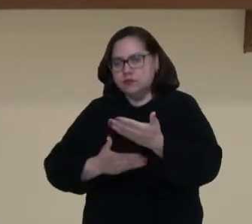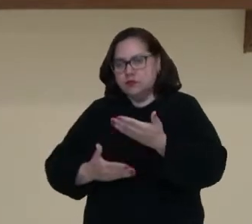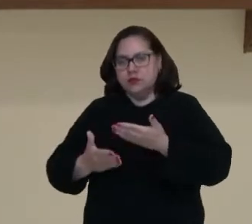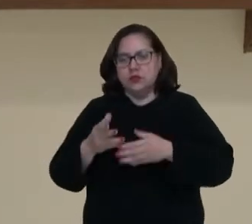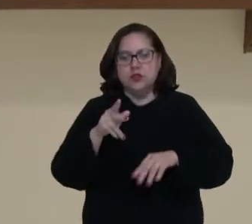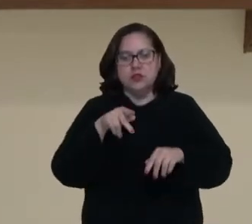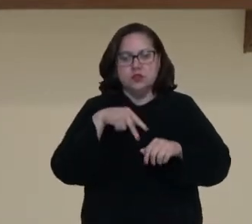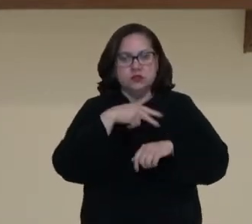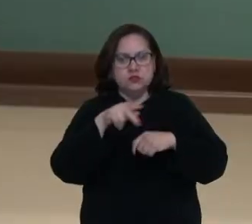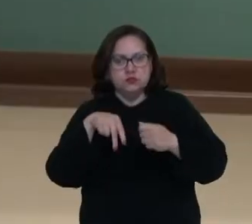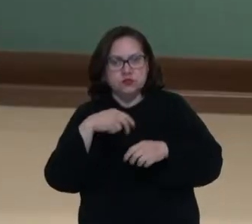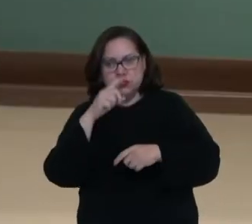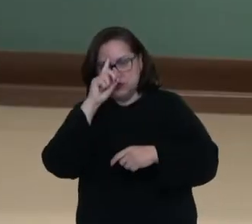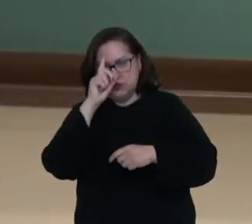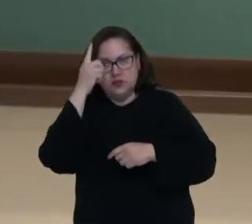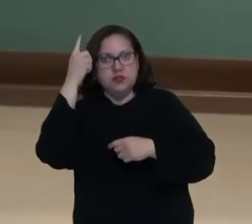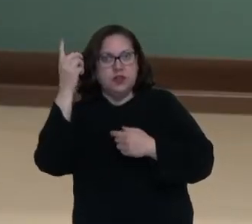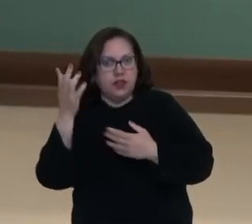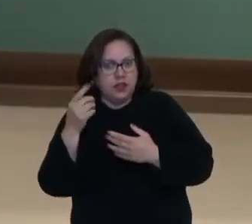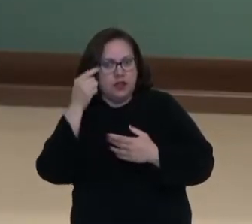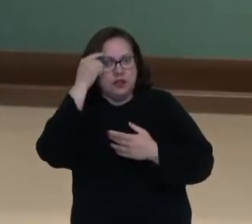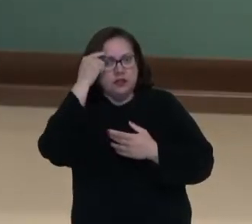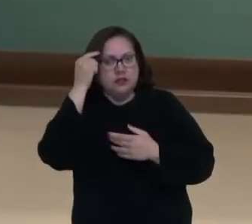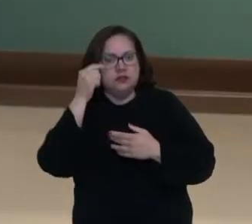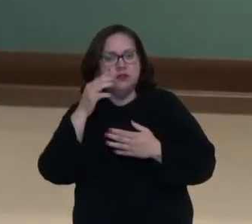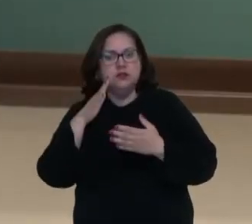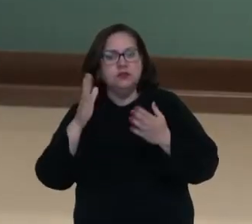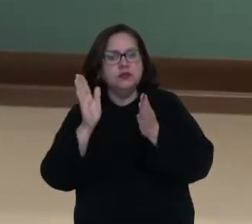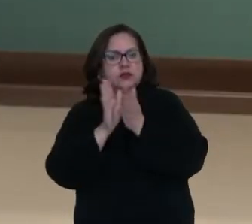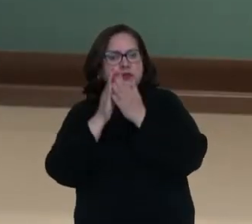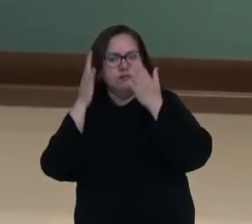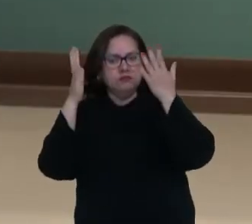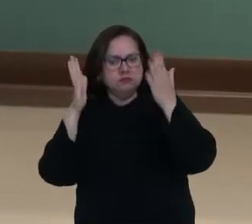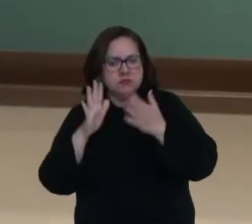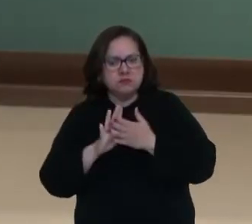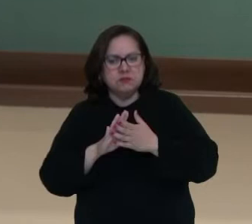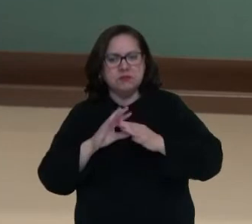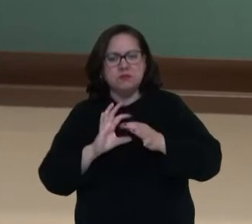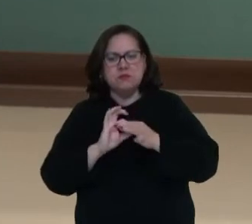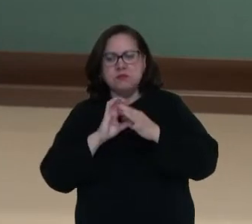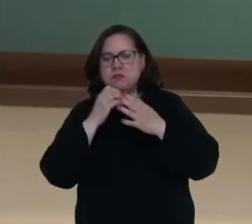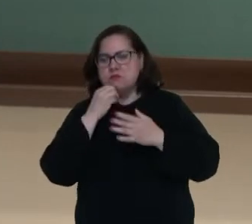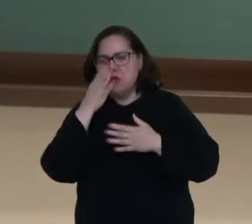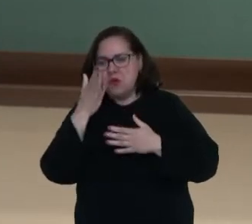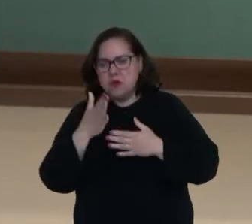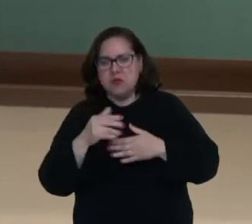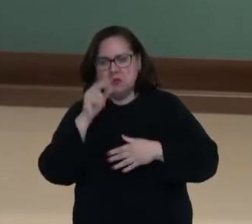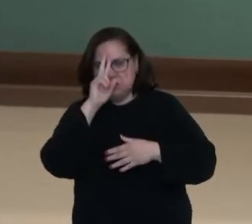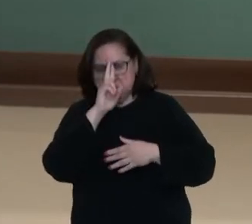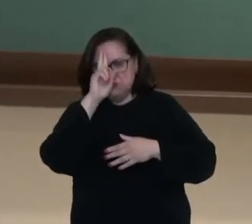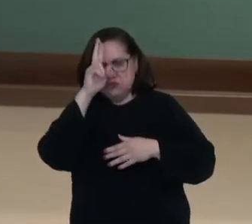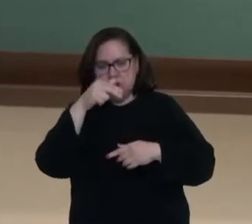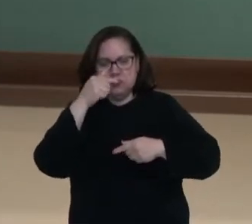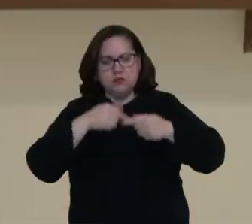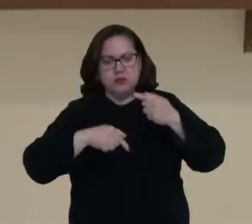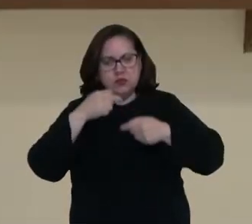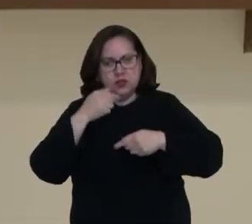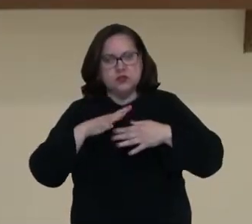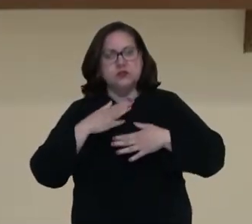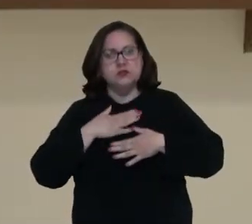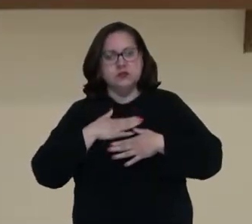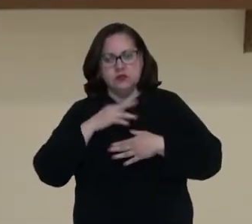os partidos, as ideologias. Ele vai ser aclamado como um grande líder político. Essa faz parte